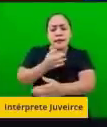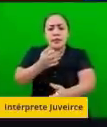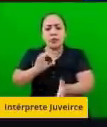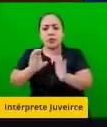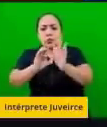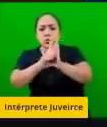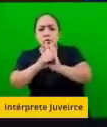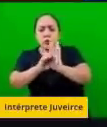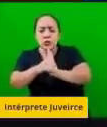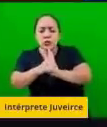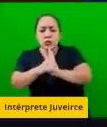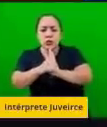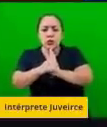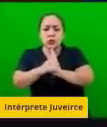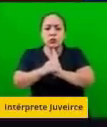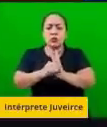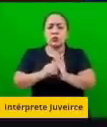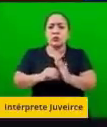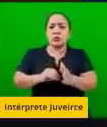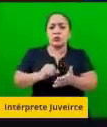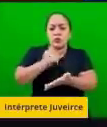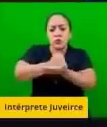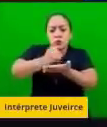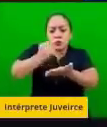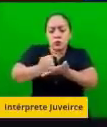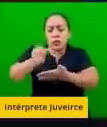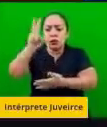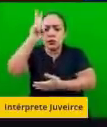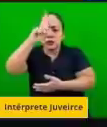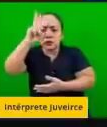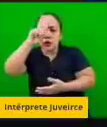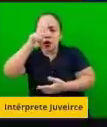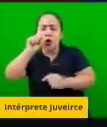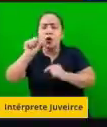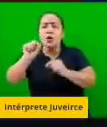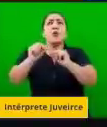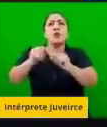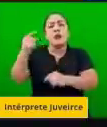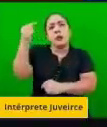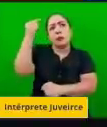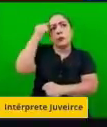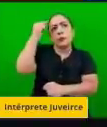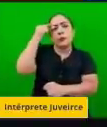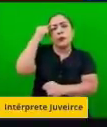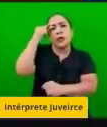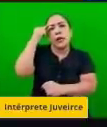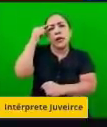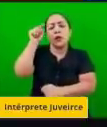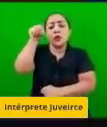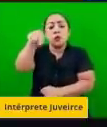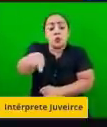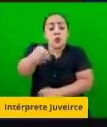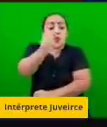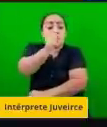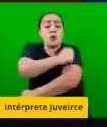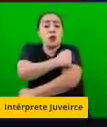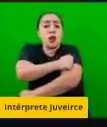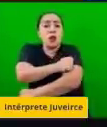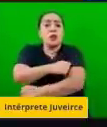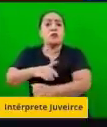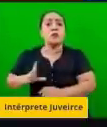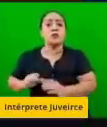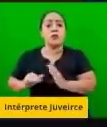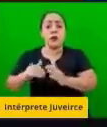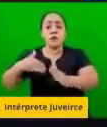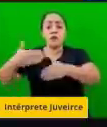documento histórico e o que eu espero que o aluno desenvolva de conhecimento, ou no caso do